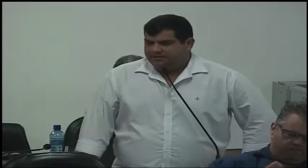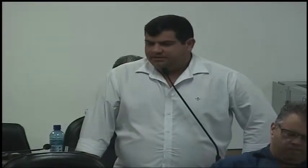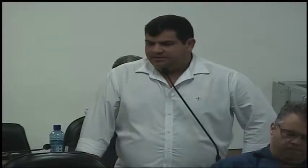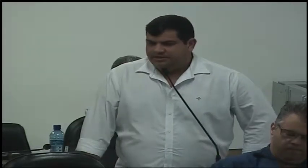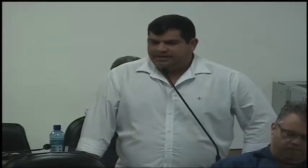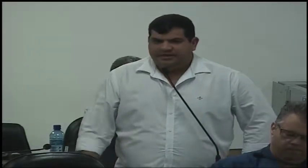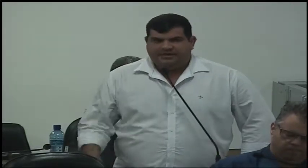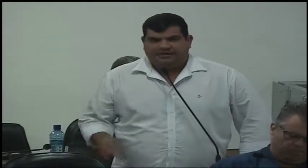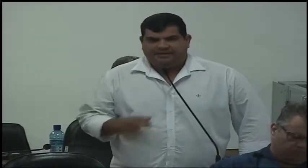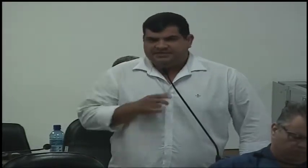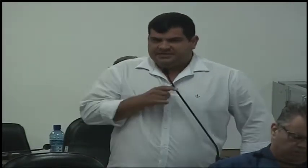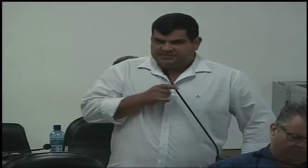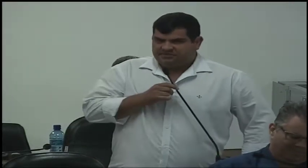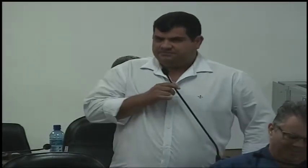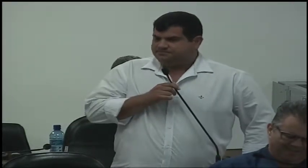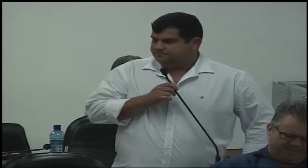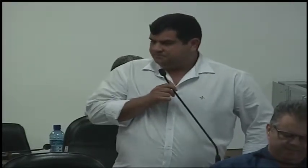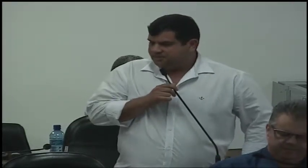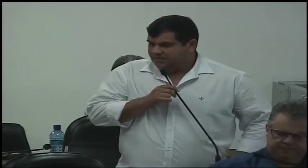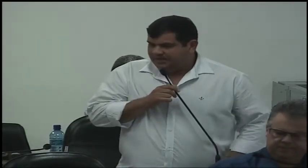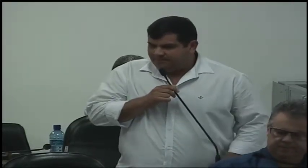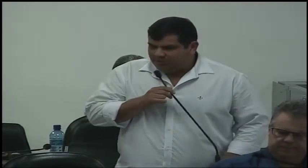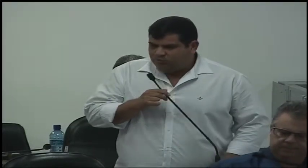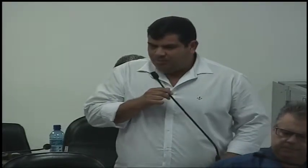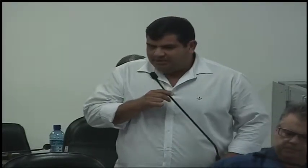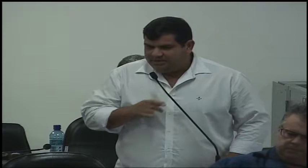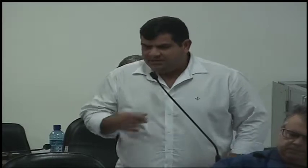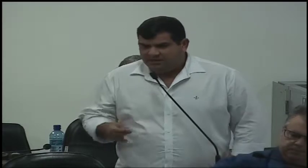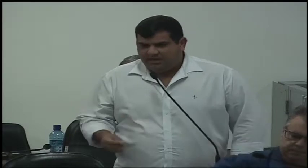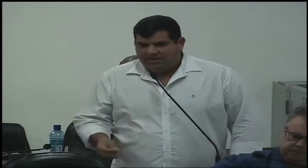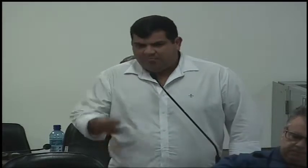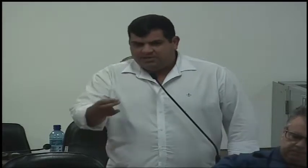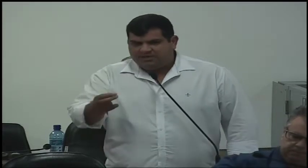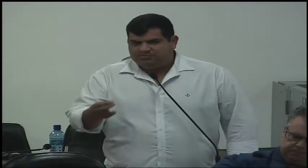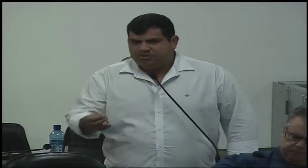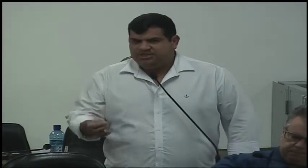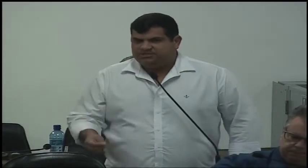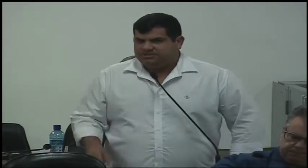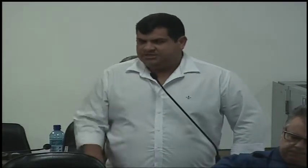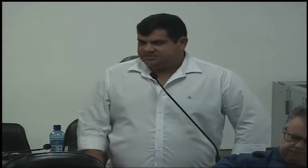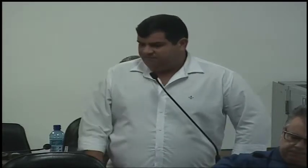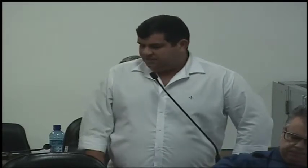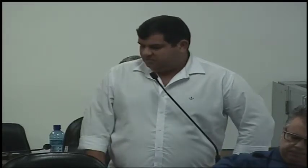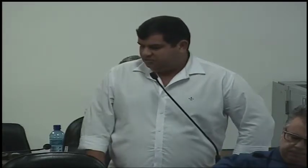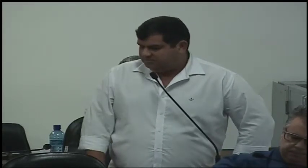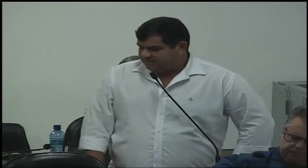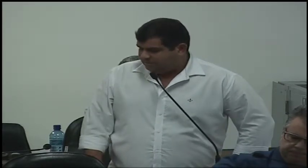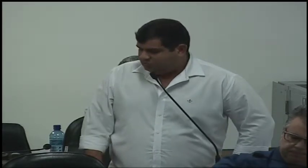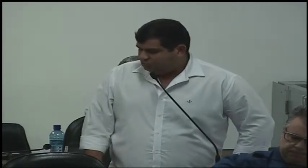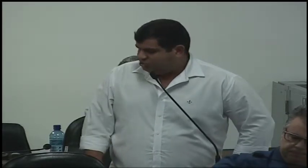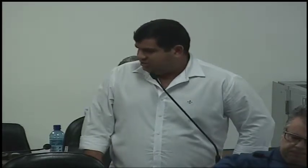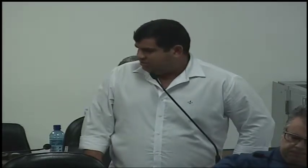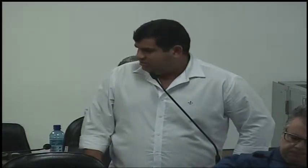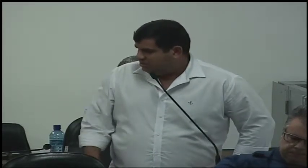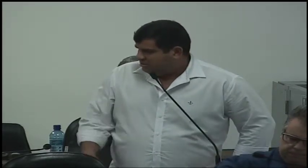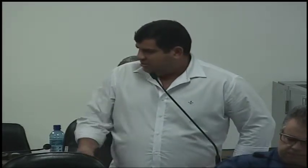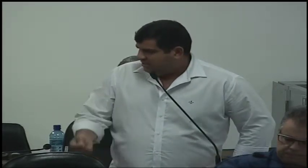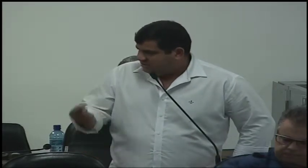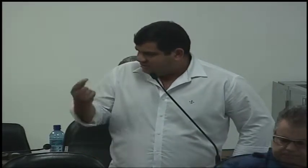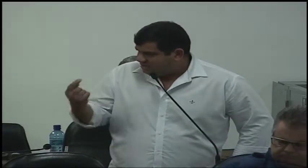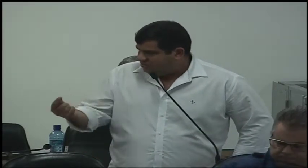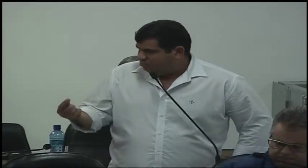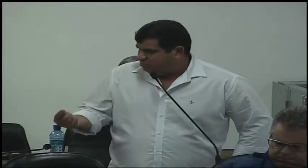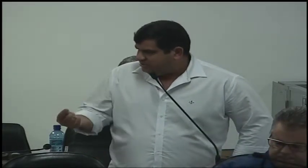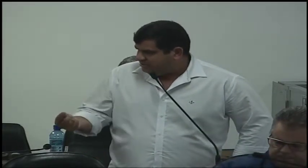sobre habitação. Aí ele perguntou para mim, é importante projeto de habitação, vereador? Sabe o que eu respondi, Lemão?